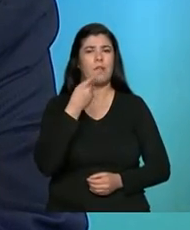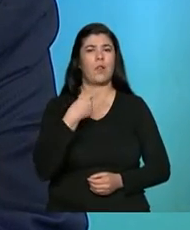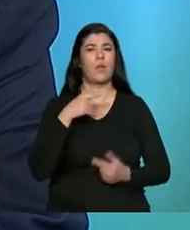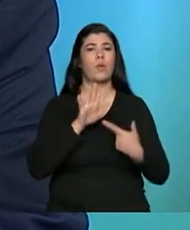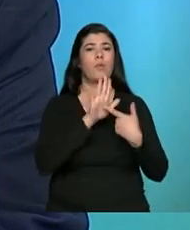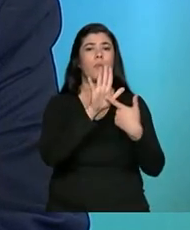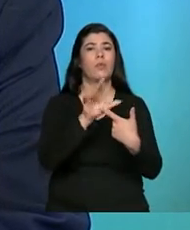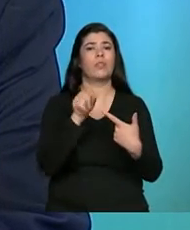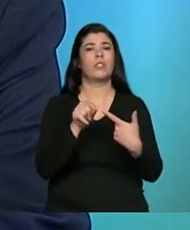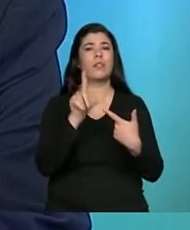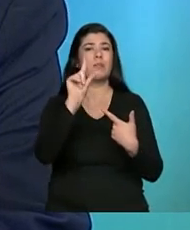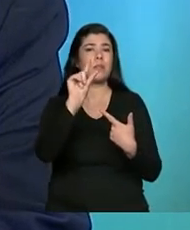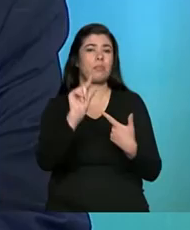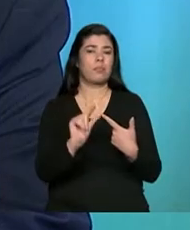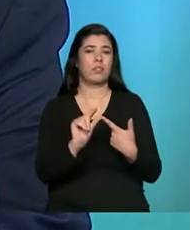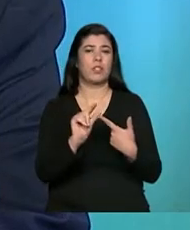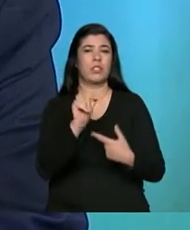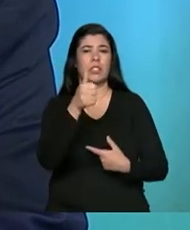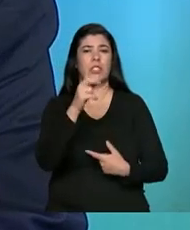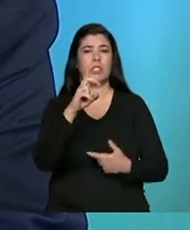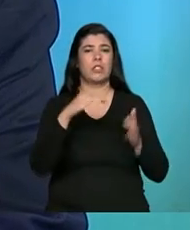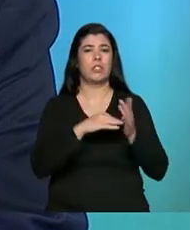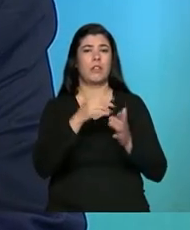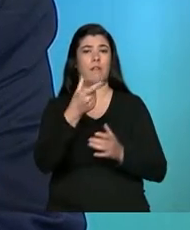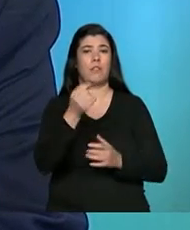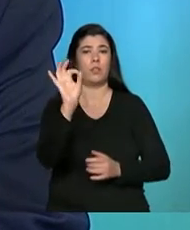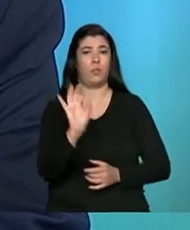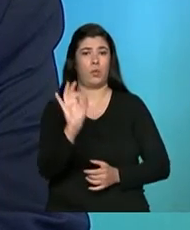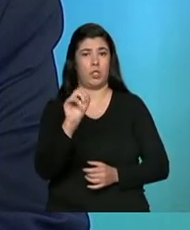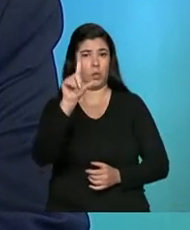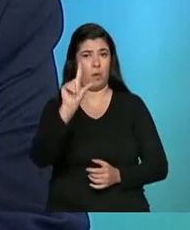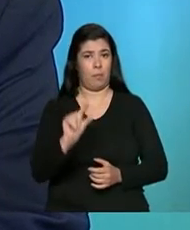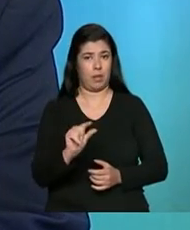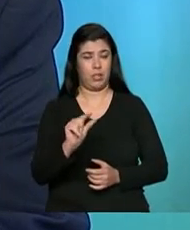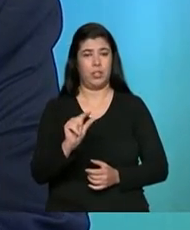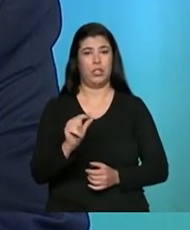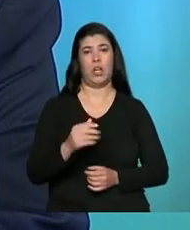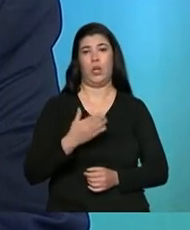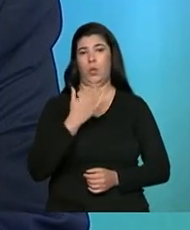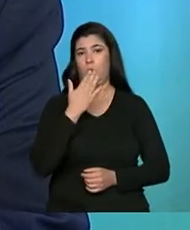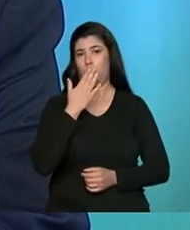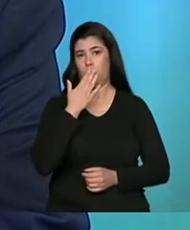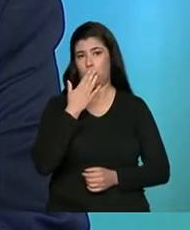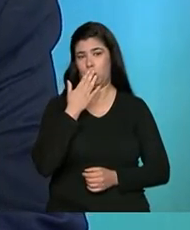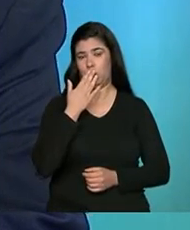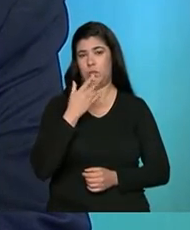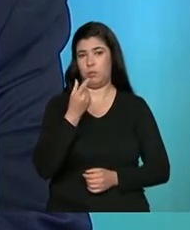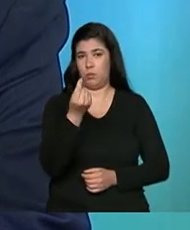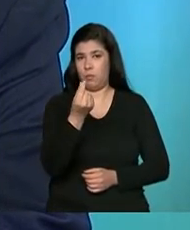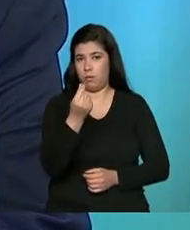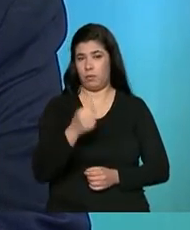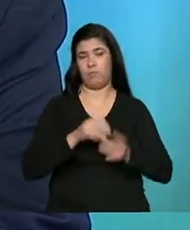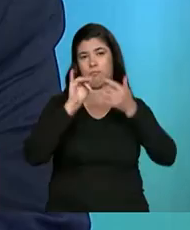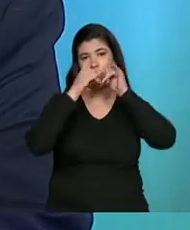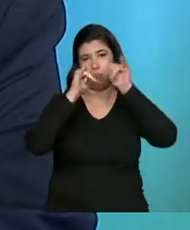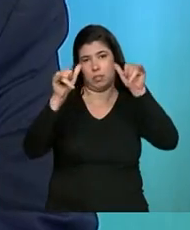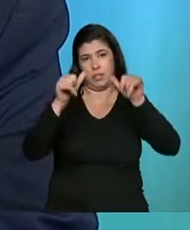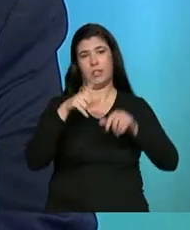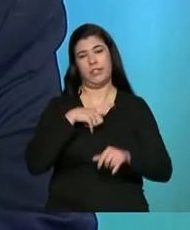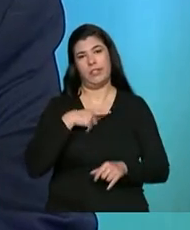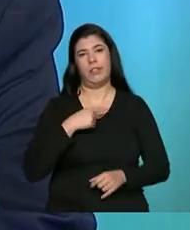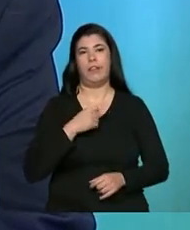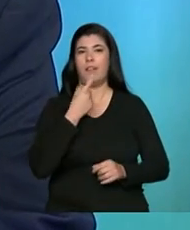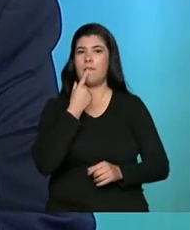viés de baixa entre 15 e 20 por cento já na bandeira vermelha acho que essa é uma informação importante